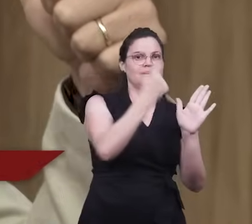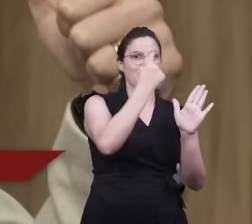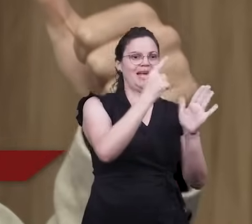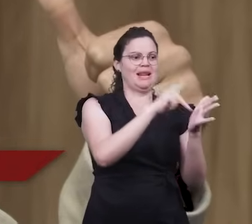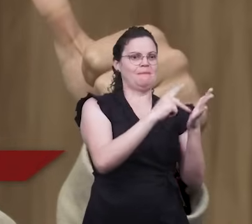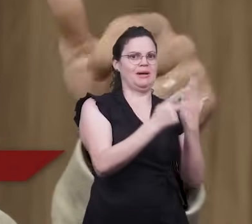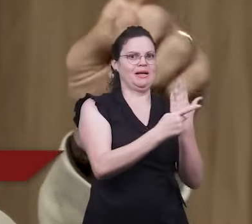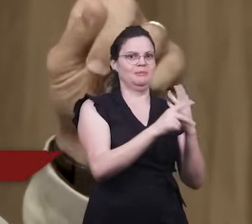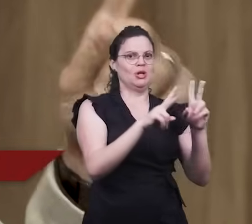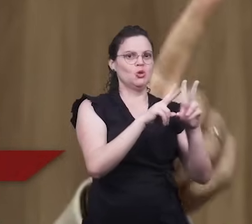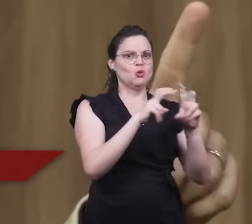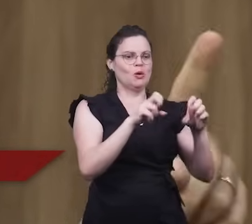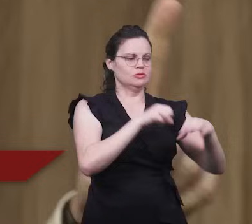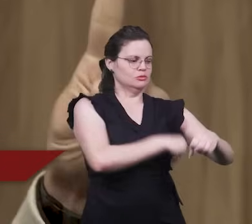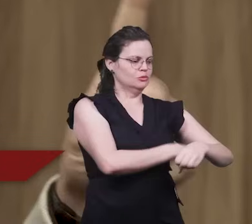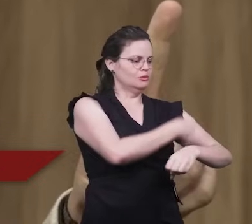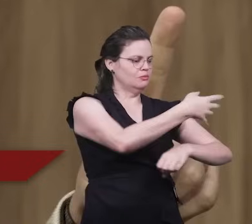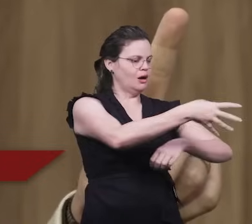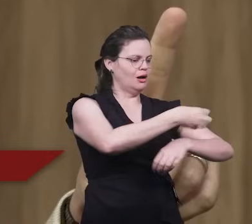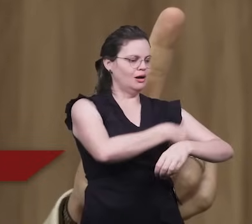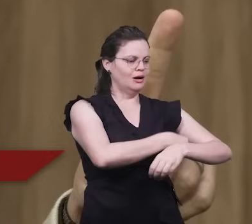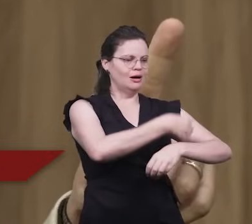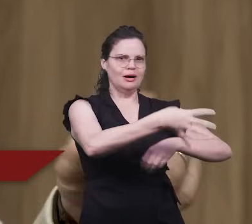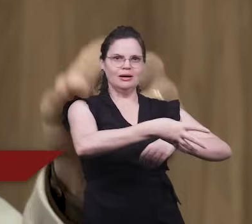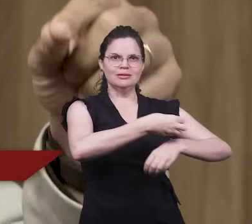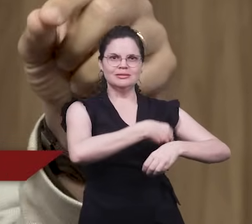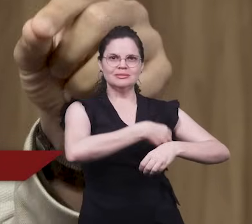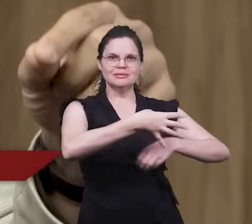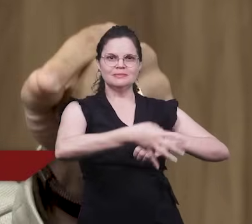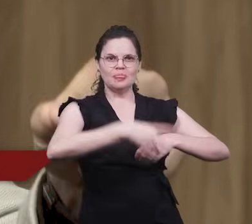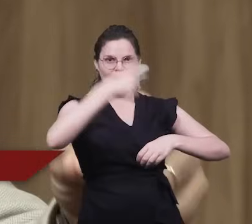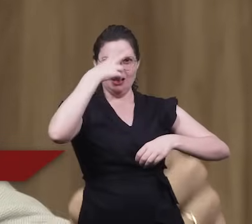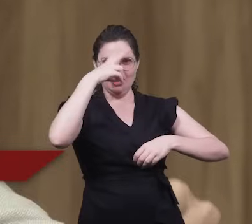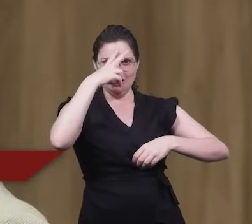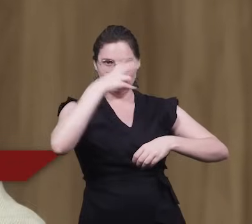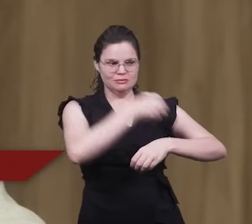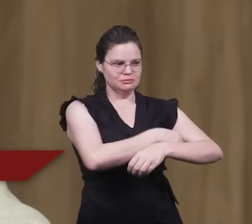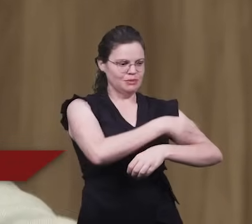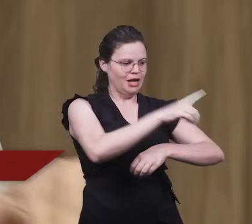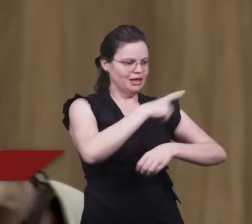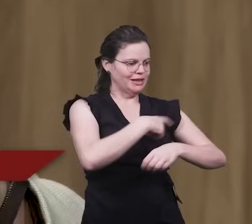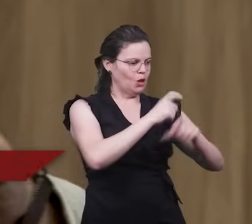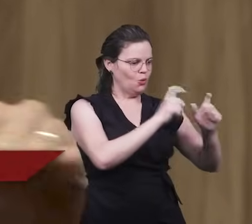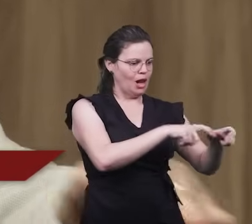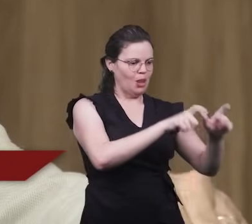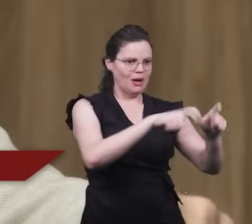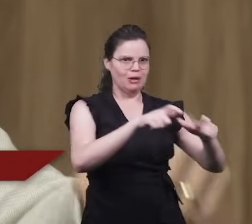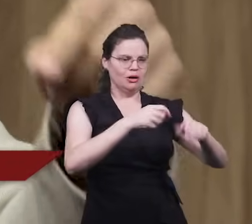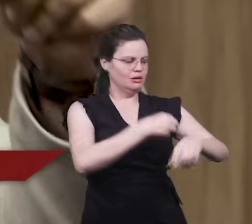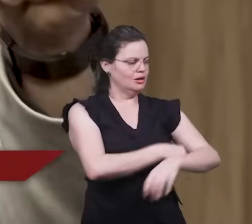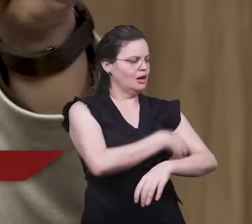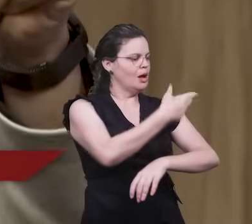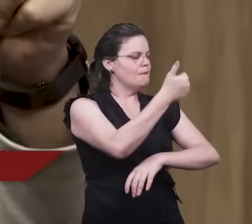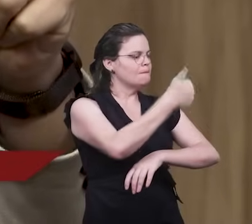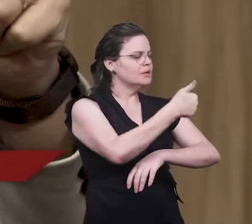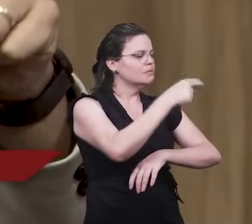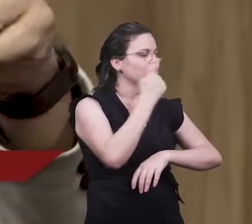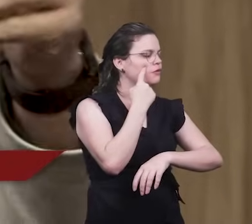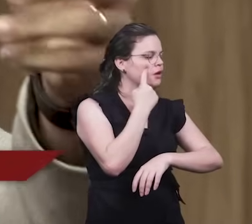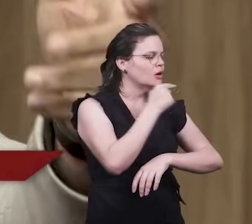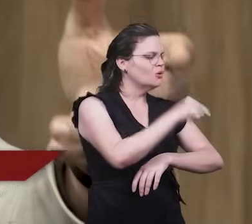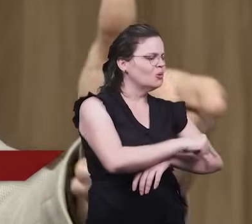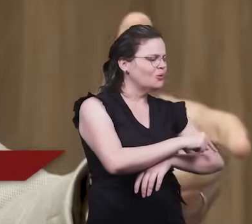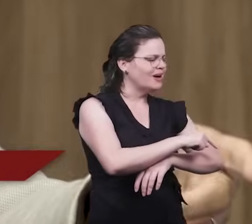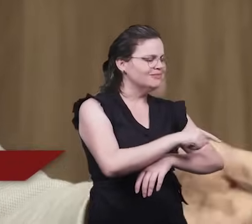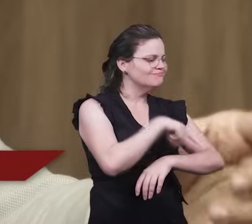primeira parábola, que é a parábola do semeador. Quando cai a semente à beira do caminho, naquela terra batida, e a